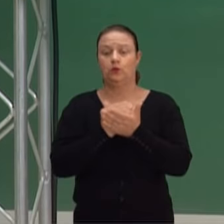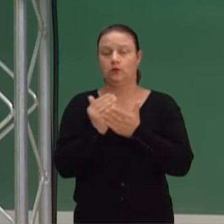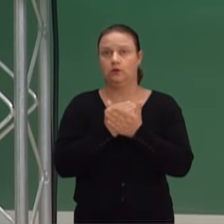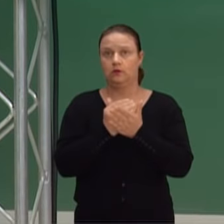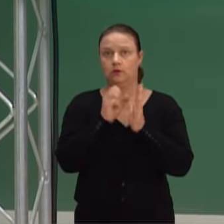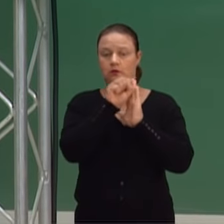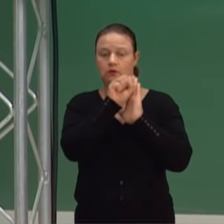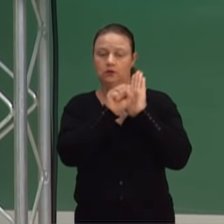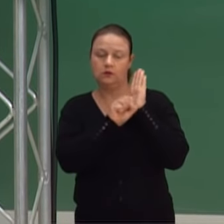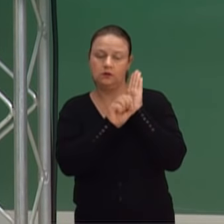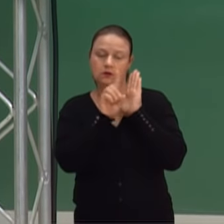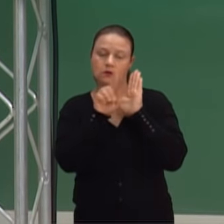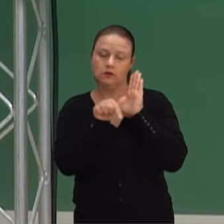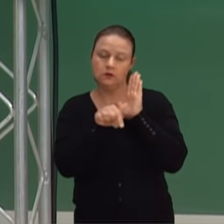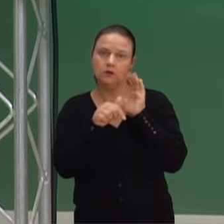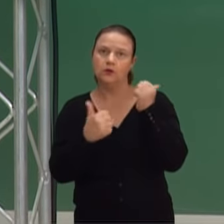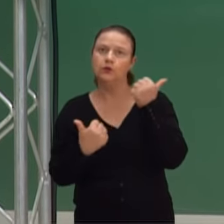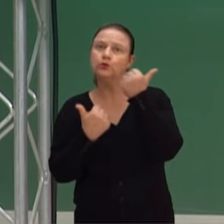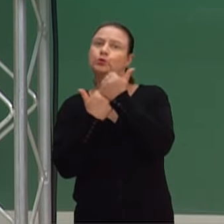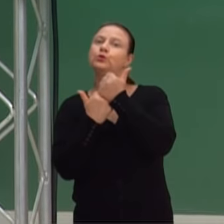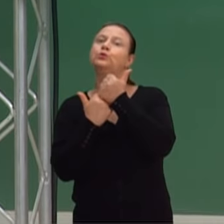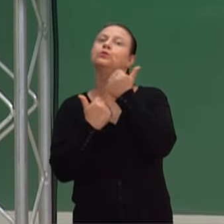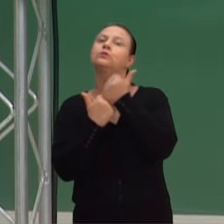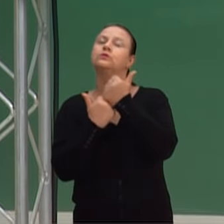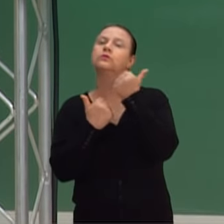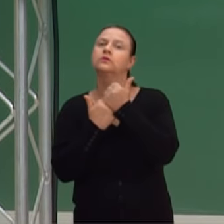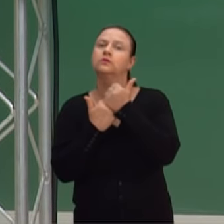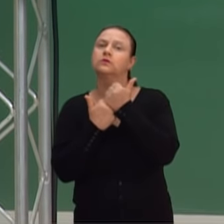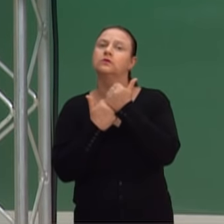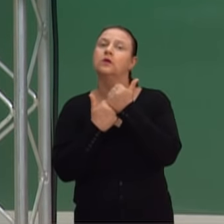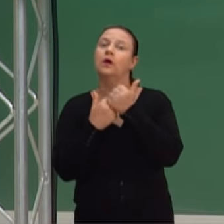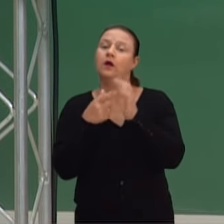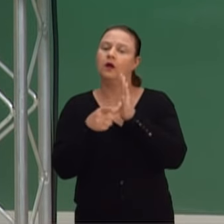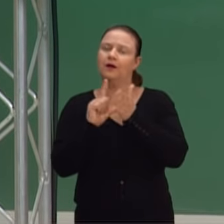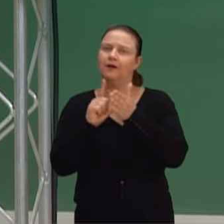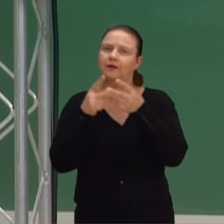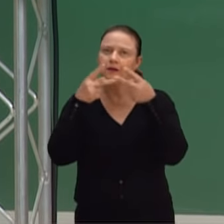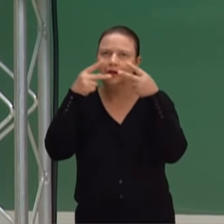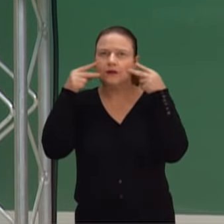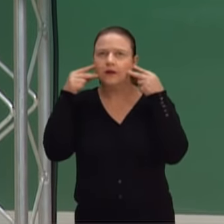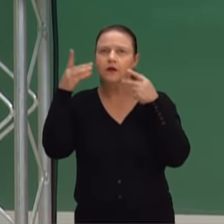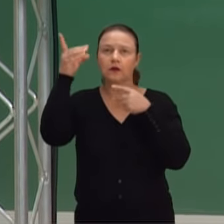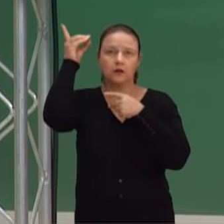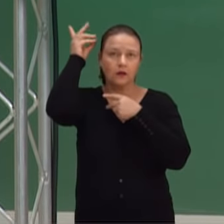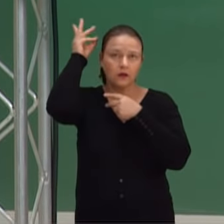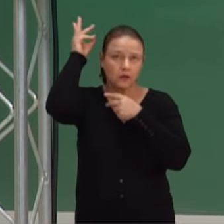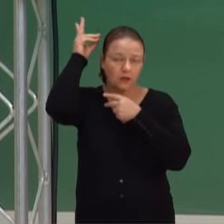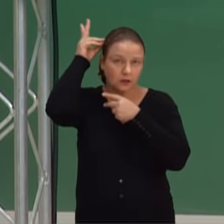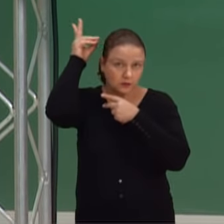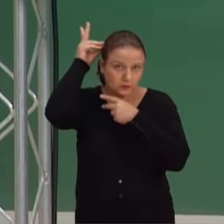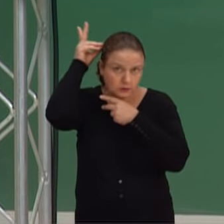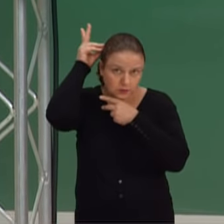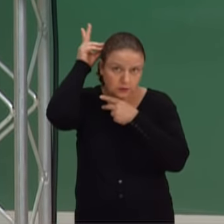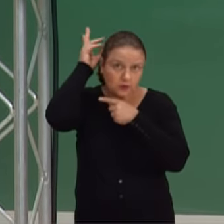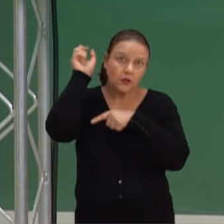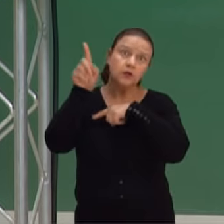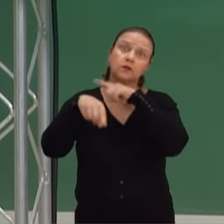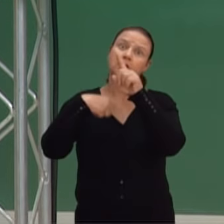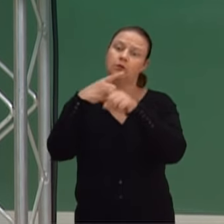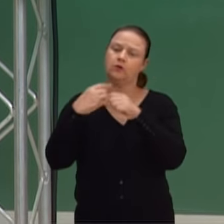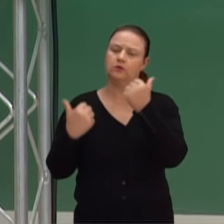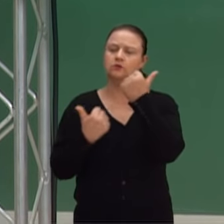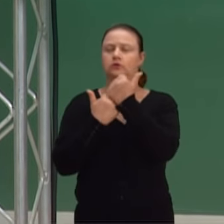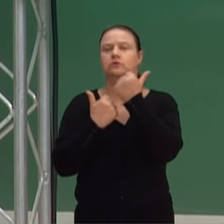há uma substituição do indígena e o negro ganha, então, maior predomínio entre os escravos do